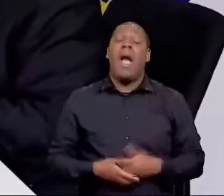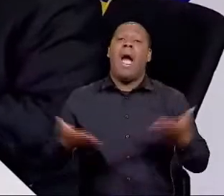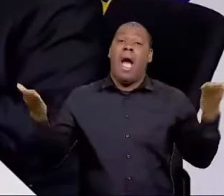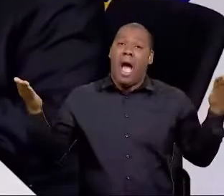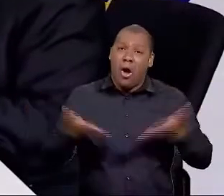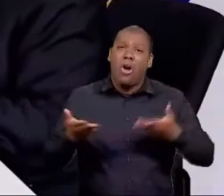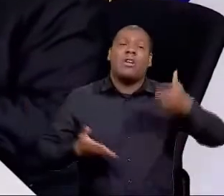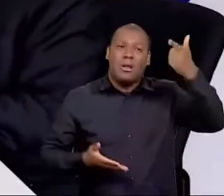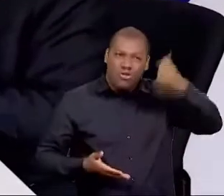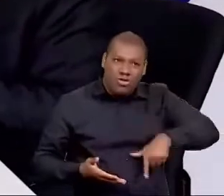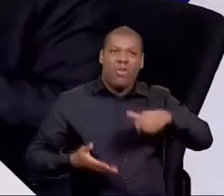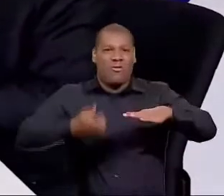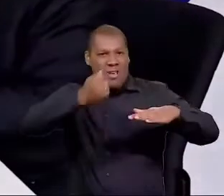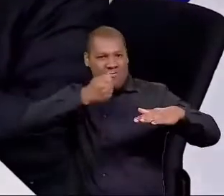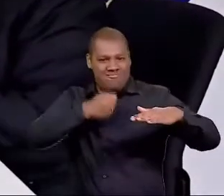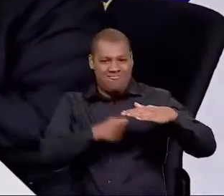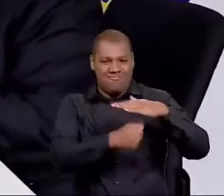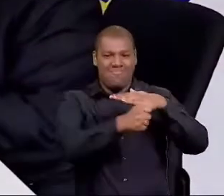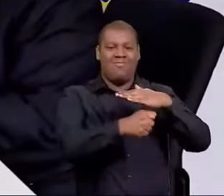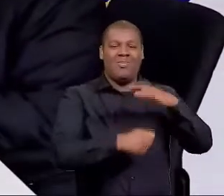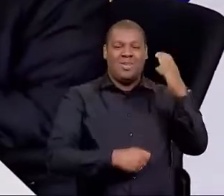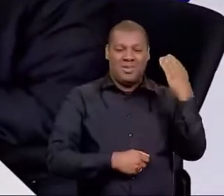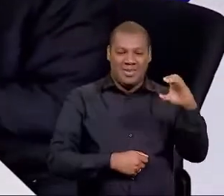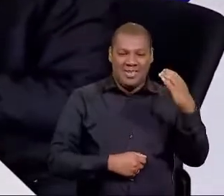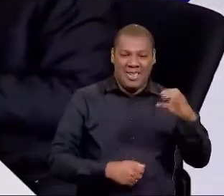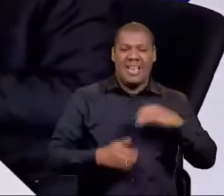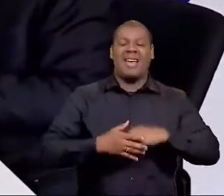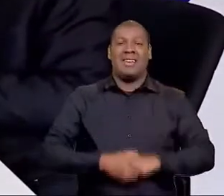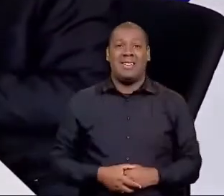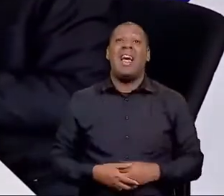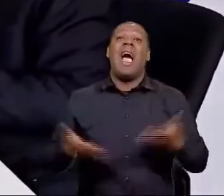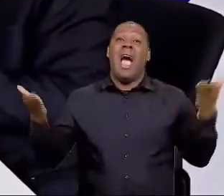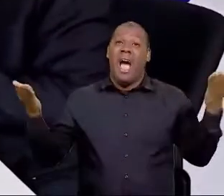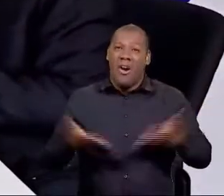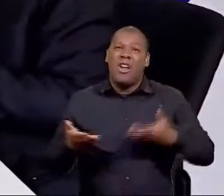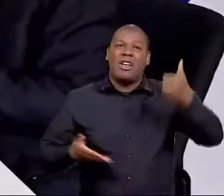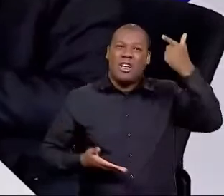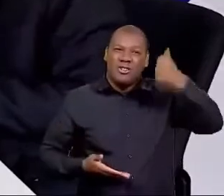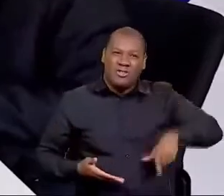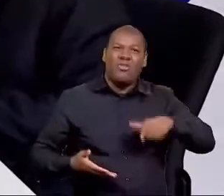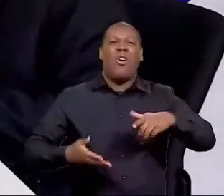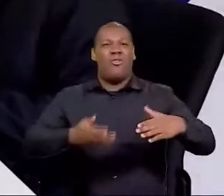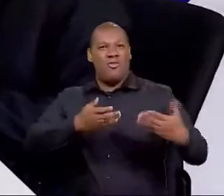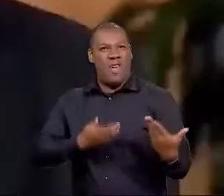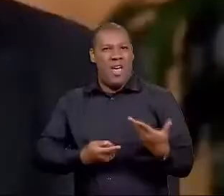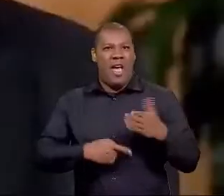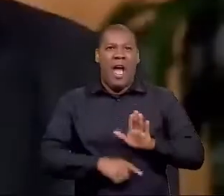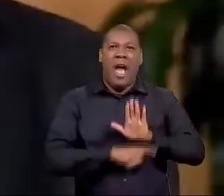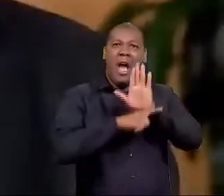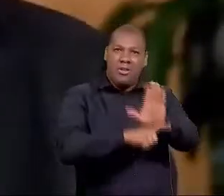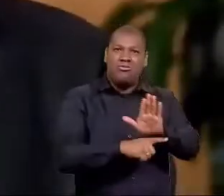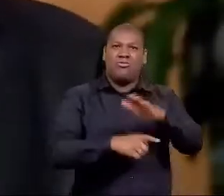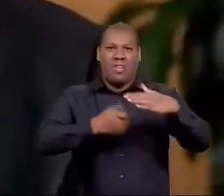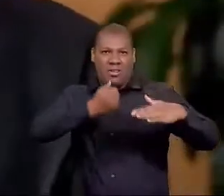as coisas vão voltar à normalidade e vão funcionar, eu diria, daqui do jeito que o Brasil